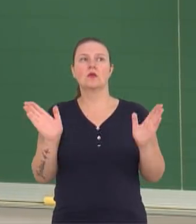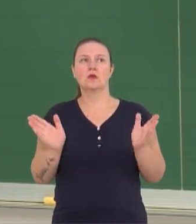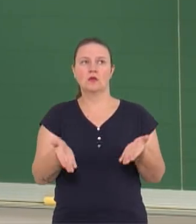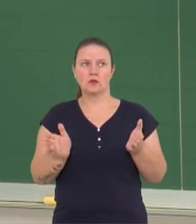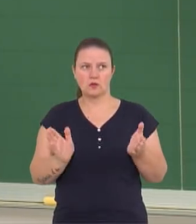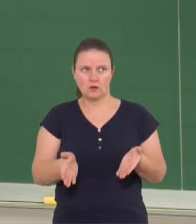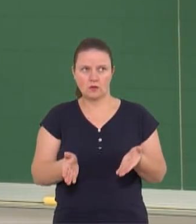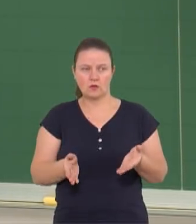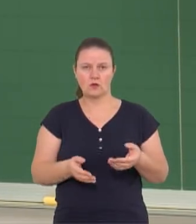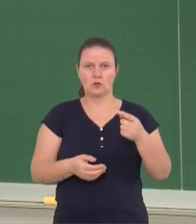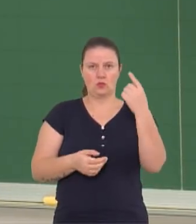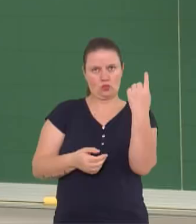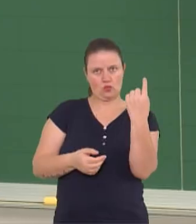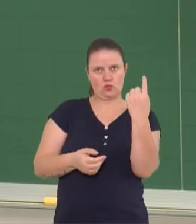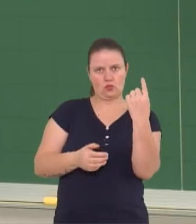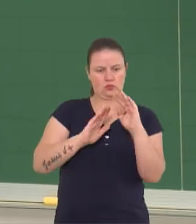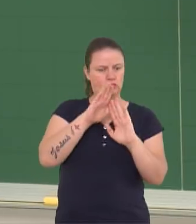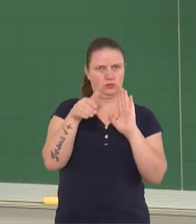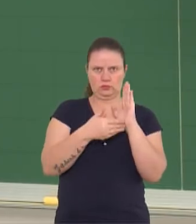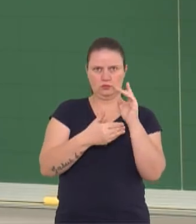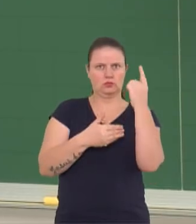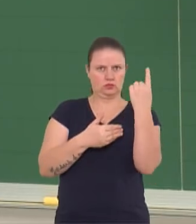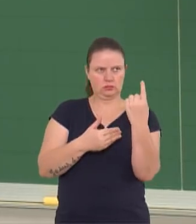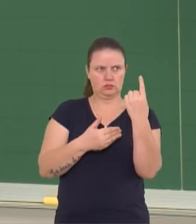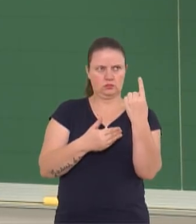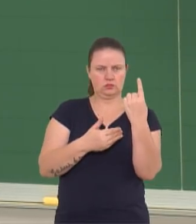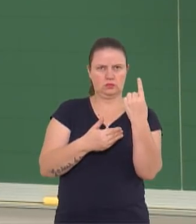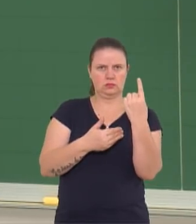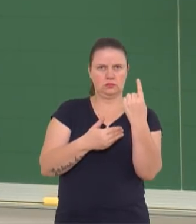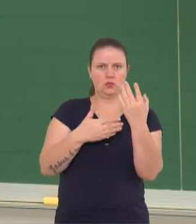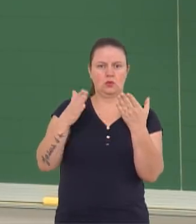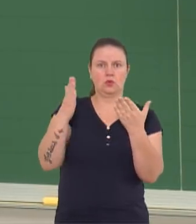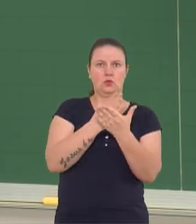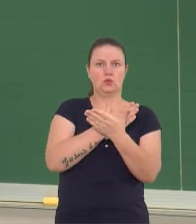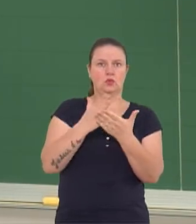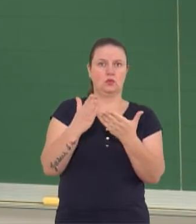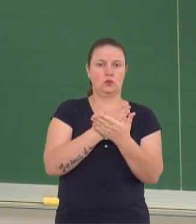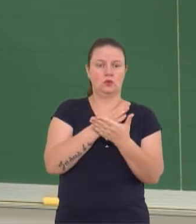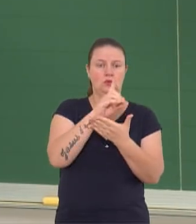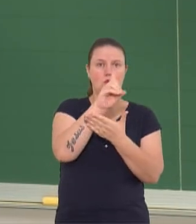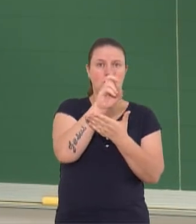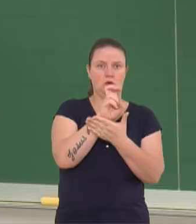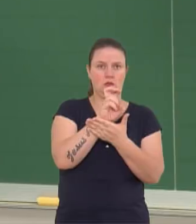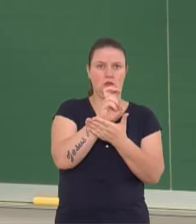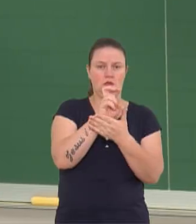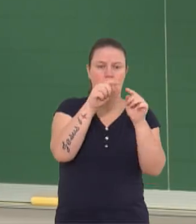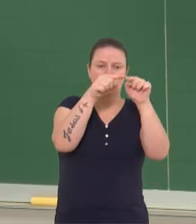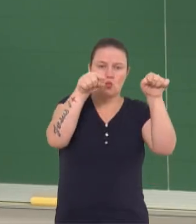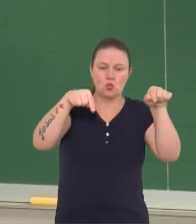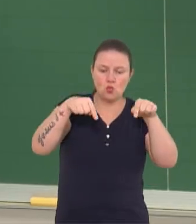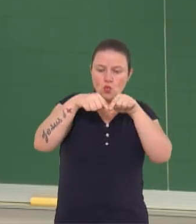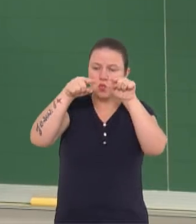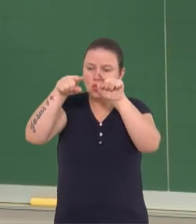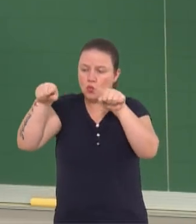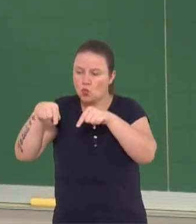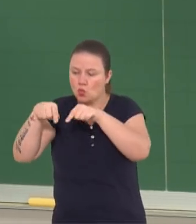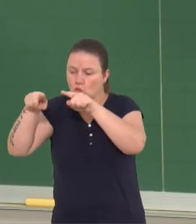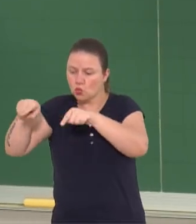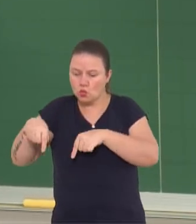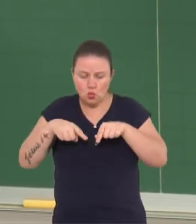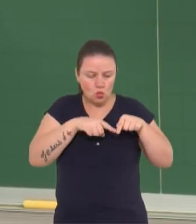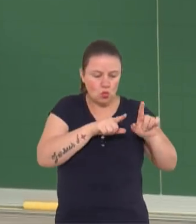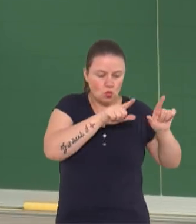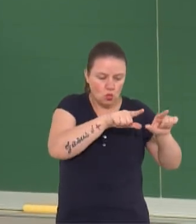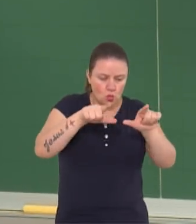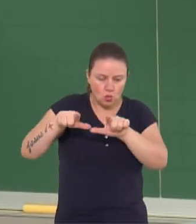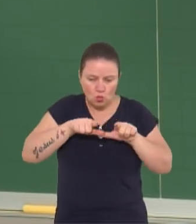quinzeavos. O inteiro, o terreno foi dividido em 15 pedaços. Então, eu vou ter 15